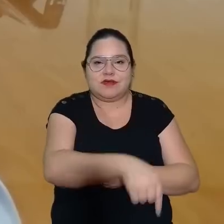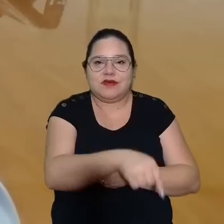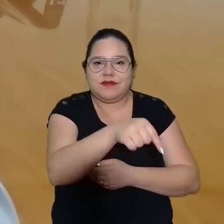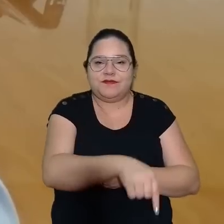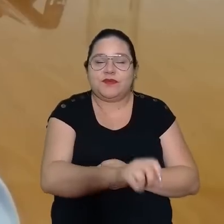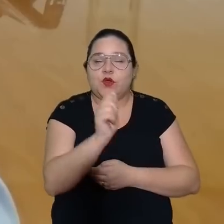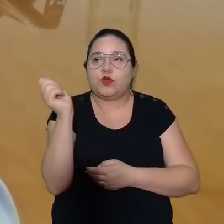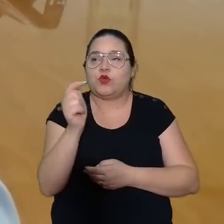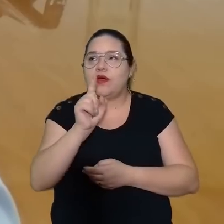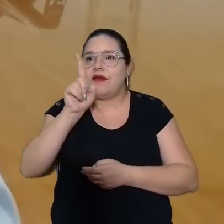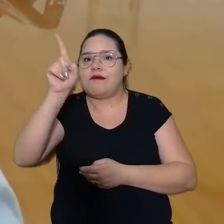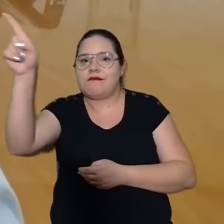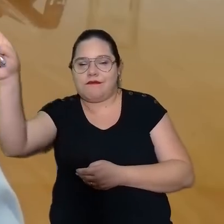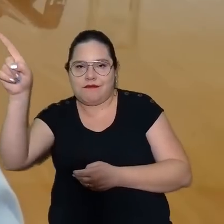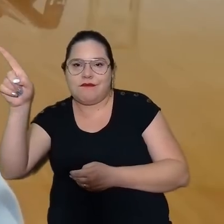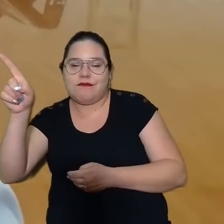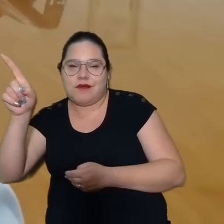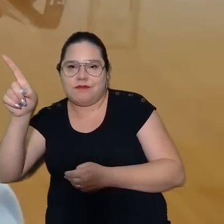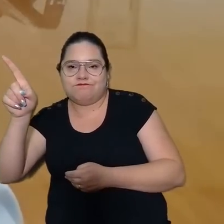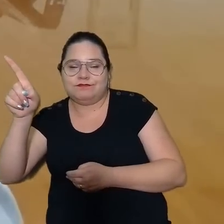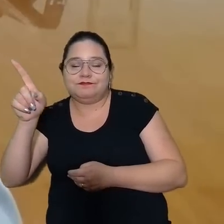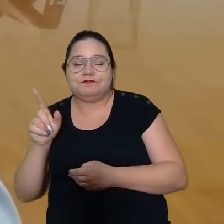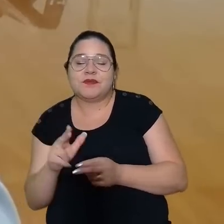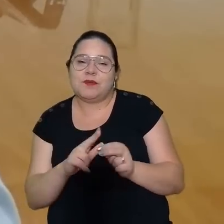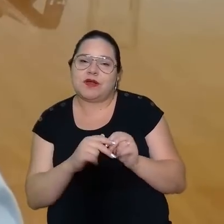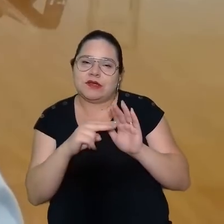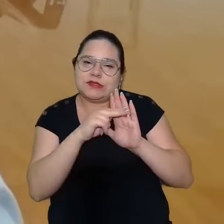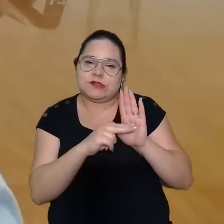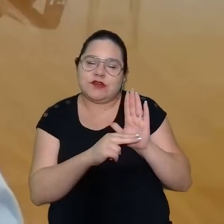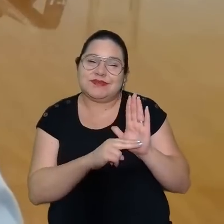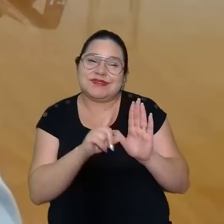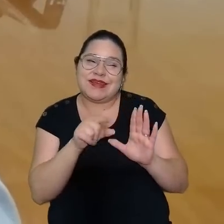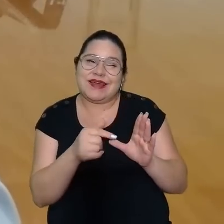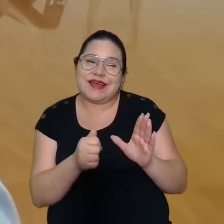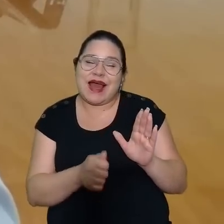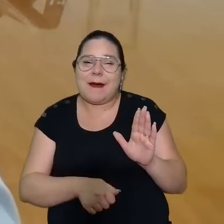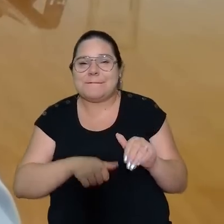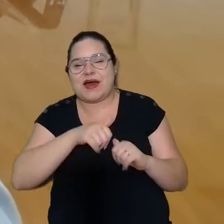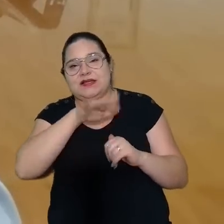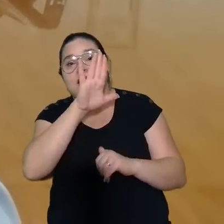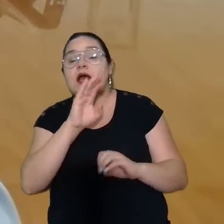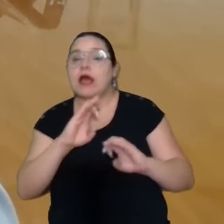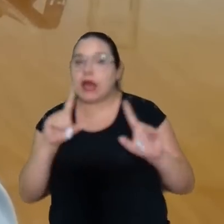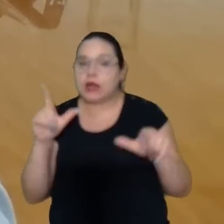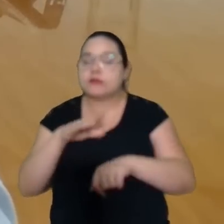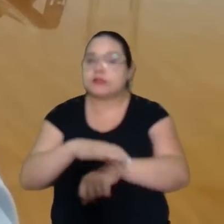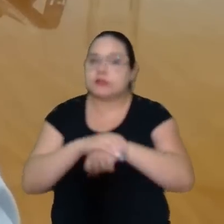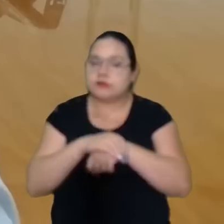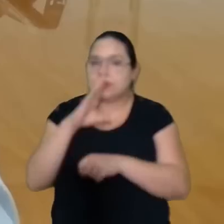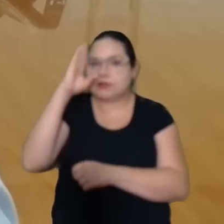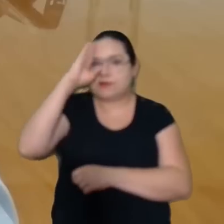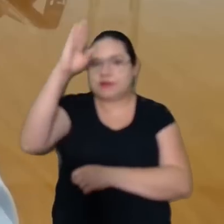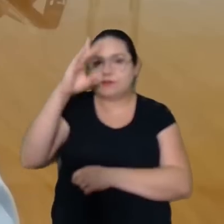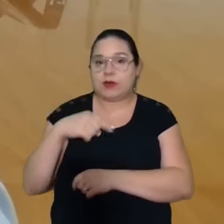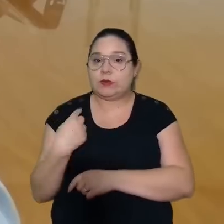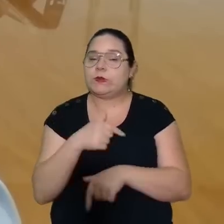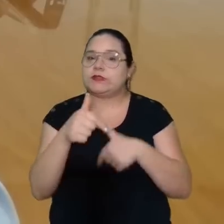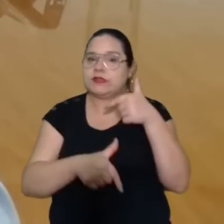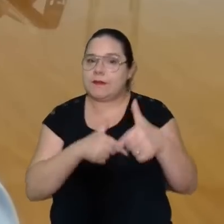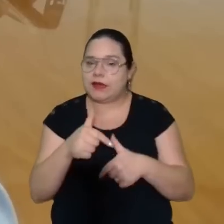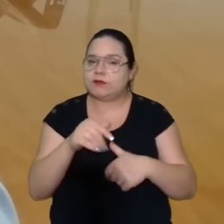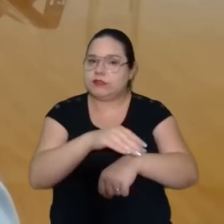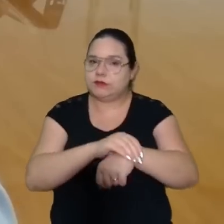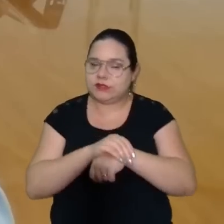dessas normas, entendo, um pouco exageradas, né? Claro que segurança é fundamental, a gente trabalha muito com isso, mas existe